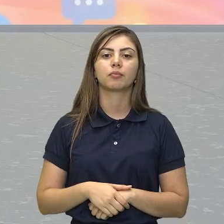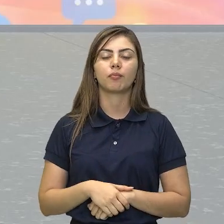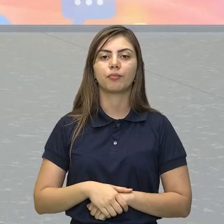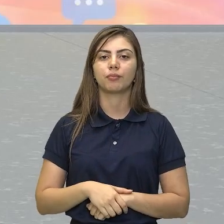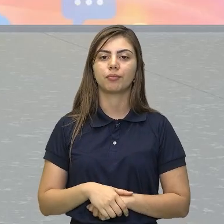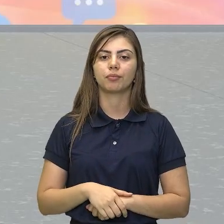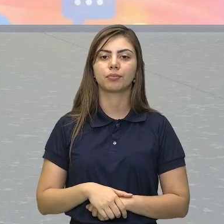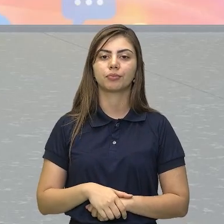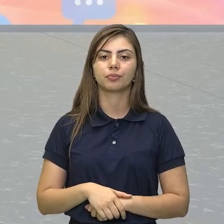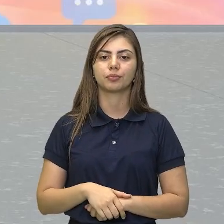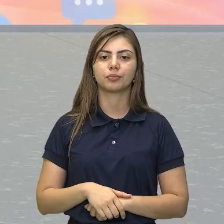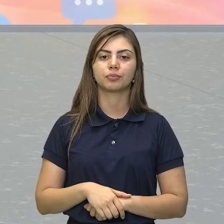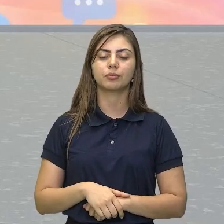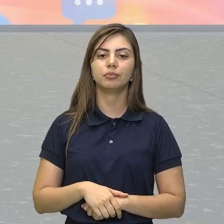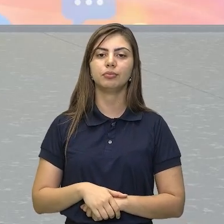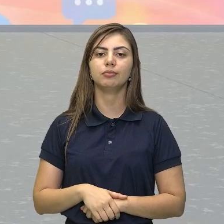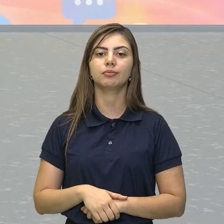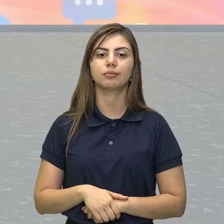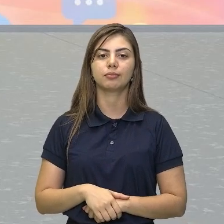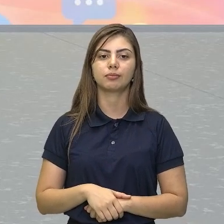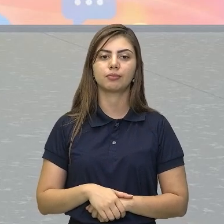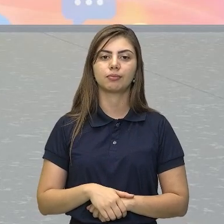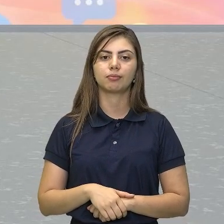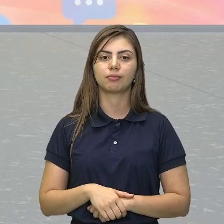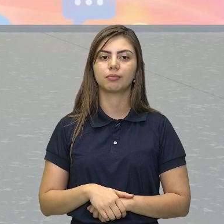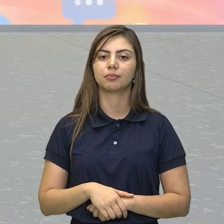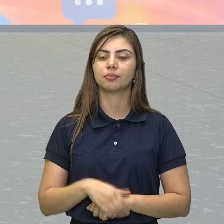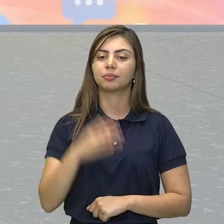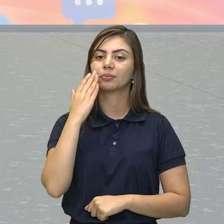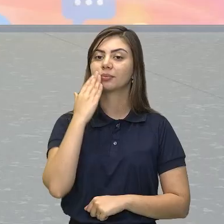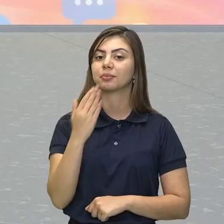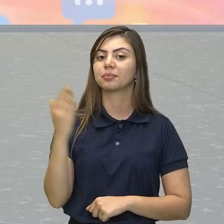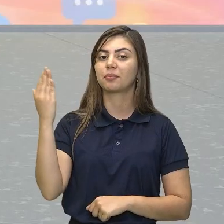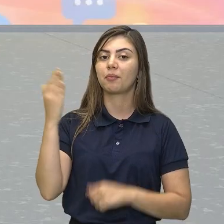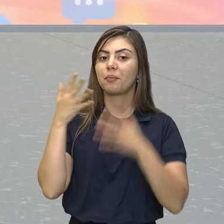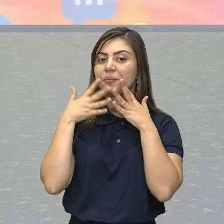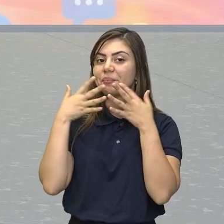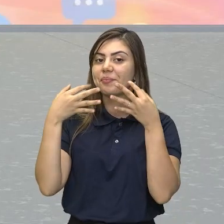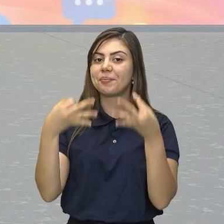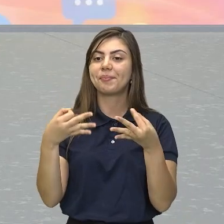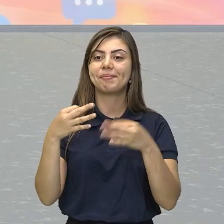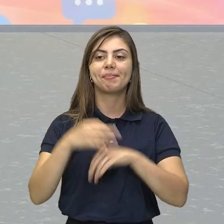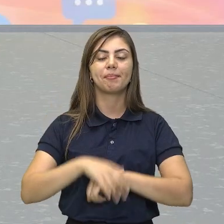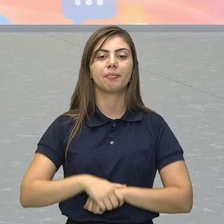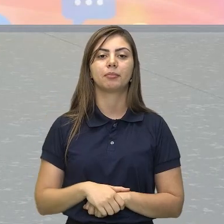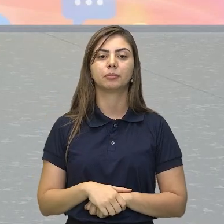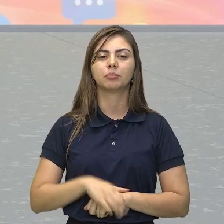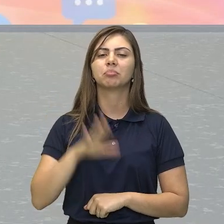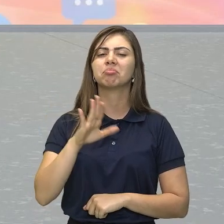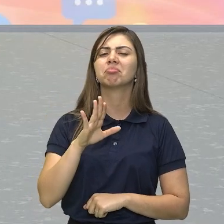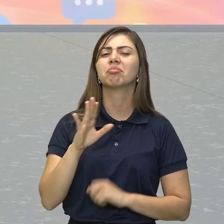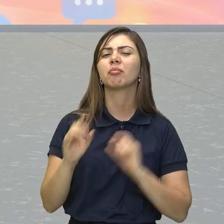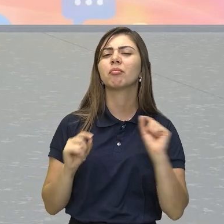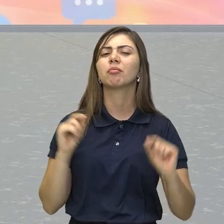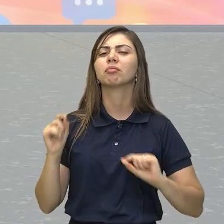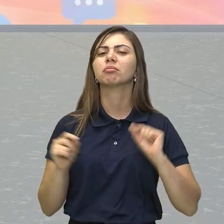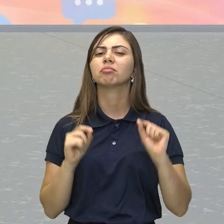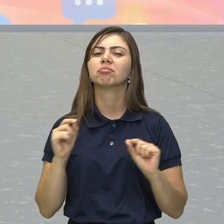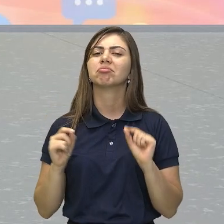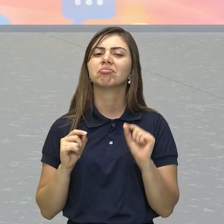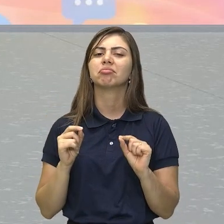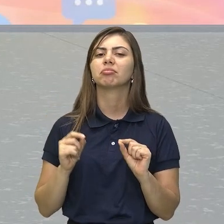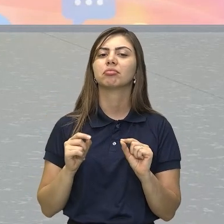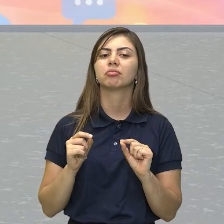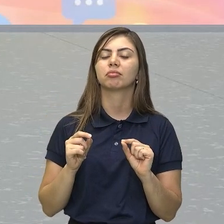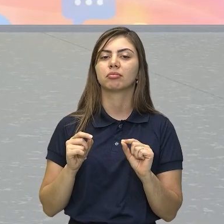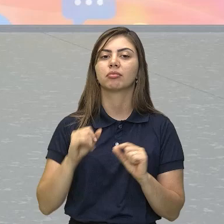digitais. Então, vamos em frente, let's go ahead. Prestem bastante atenção. O que é, então, o internetês?